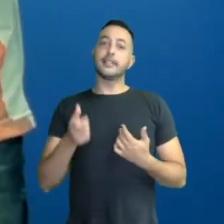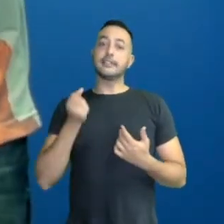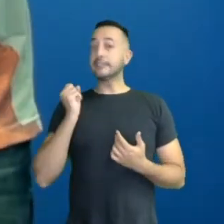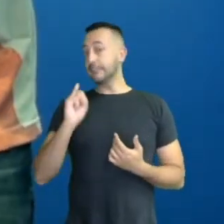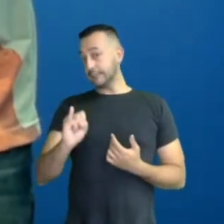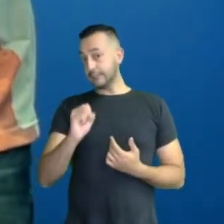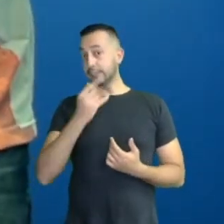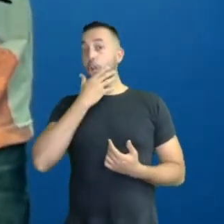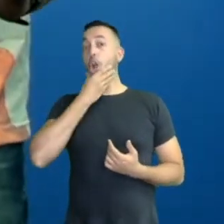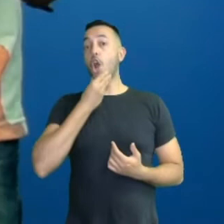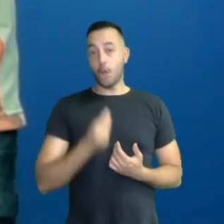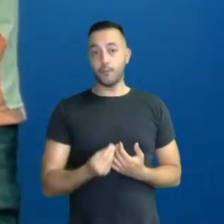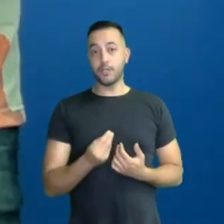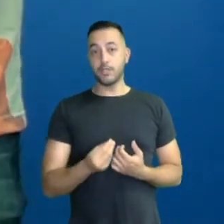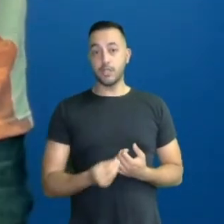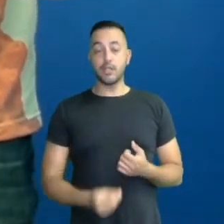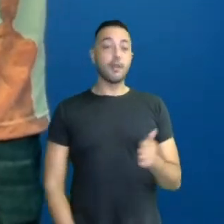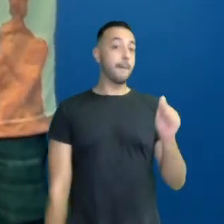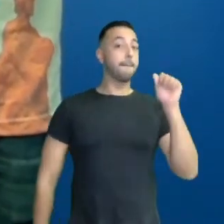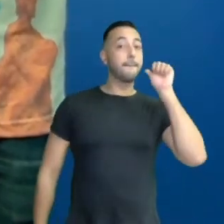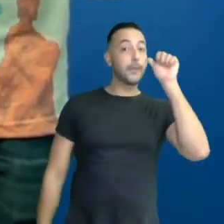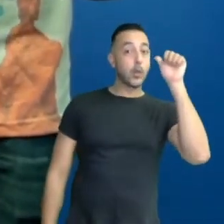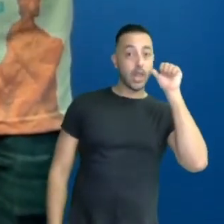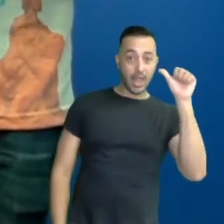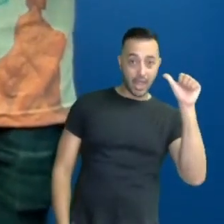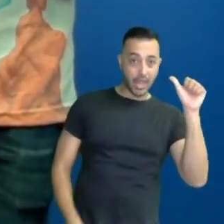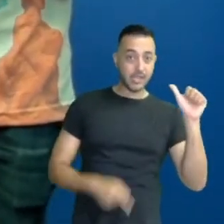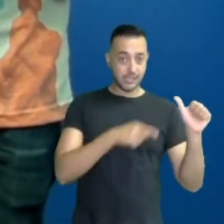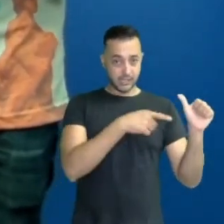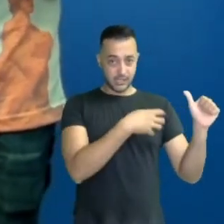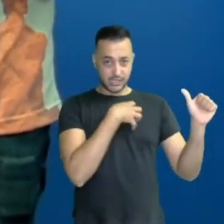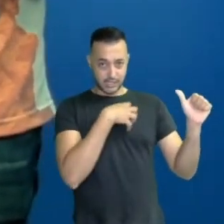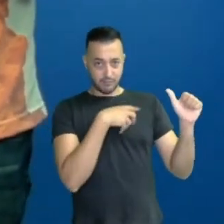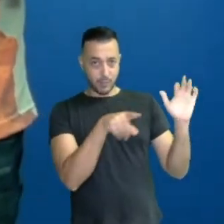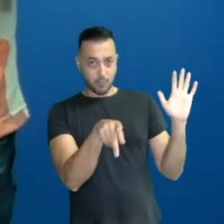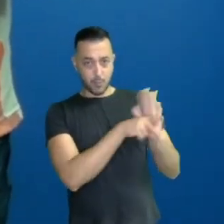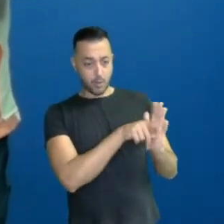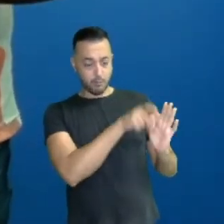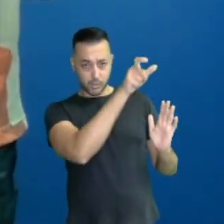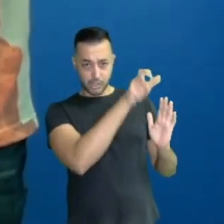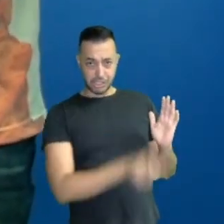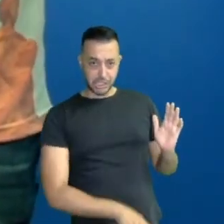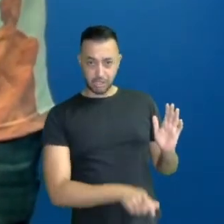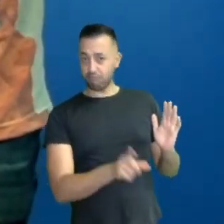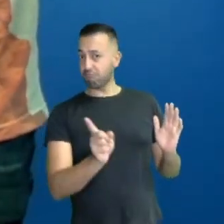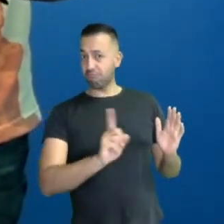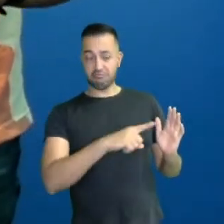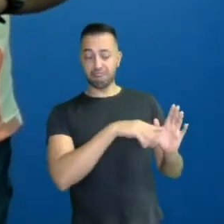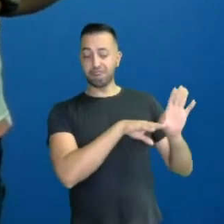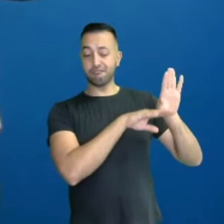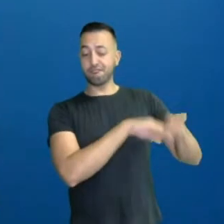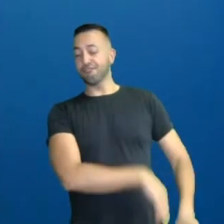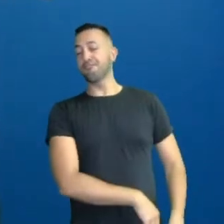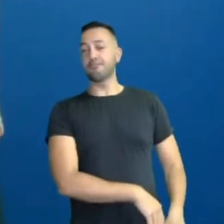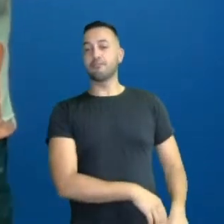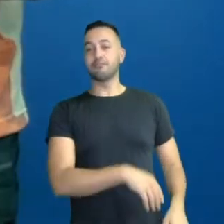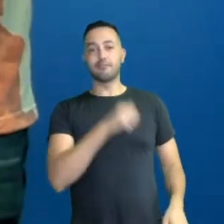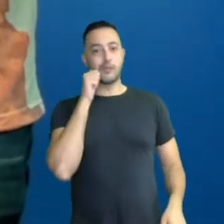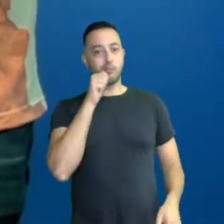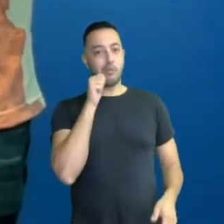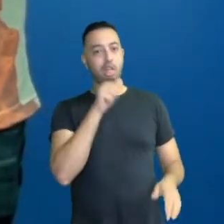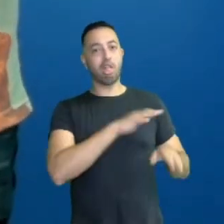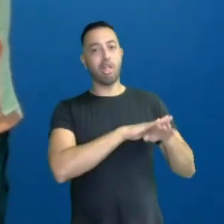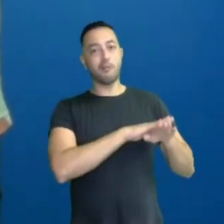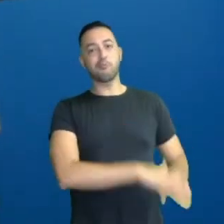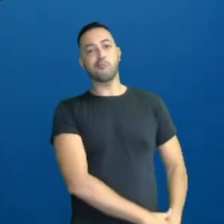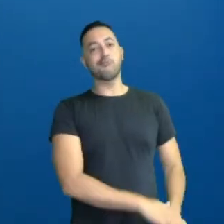fossem homens. Mulheres não eram considerados cidadãos, era uma classe inferior.